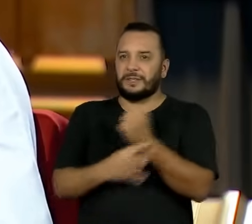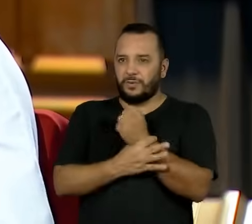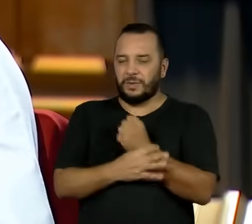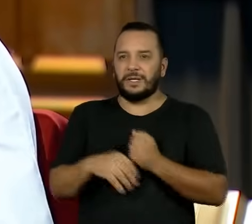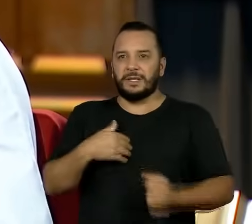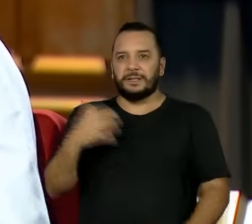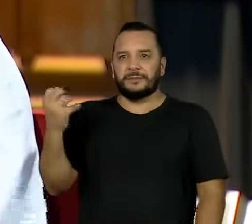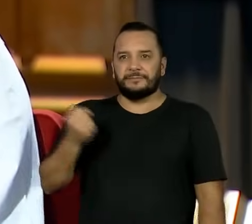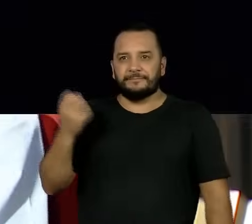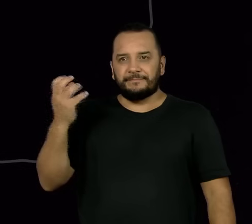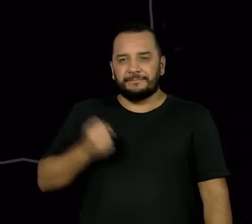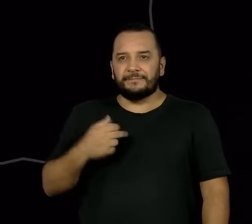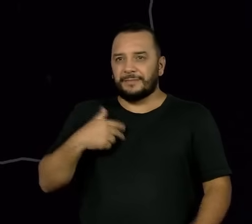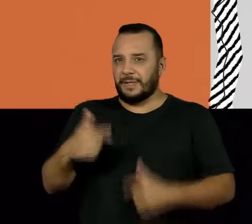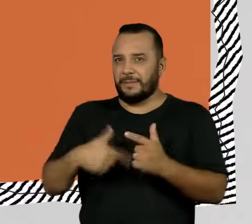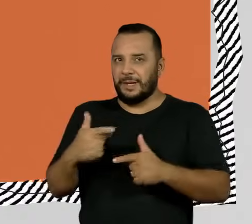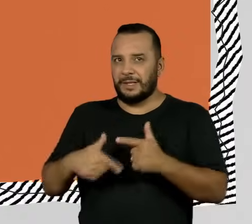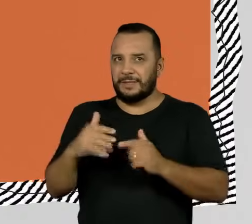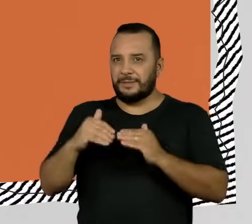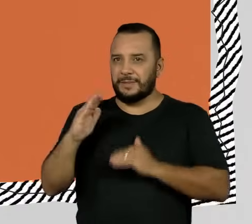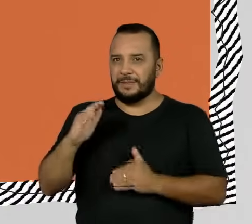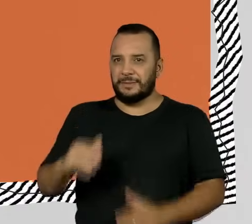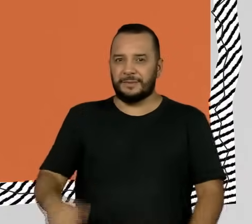trabalhista mínima, né? claro.